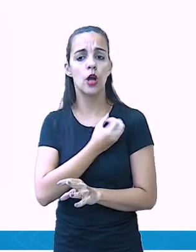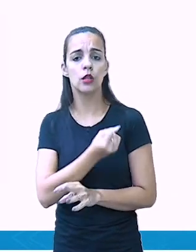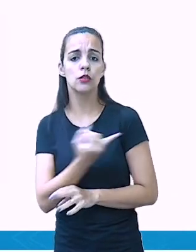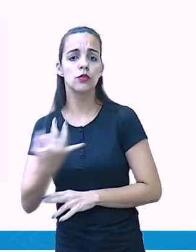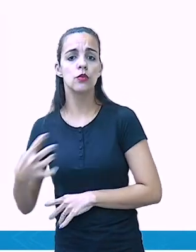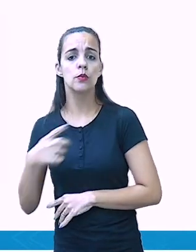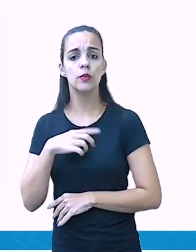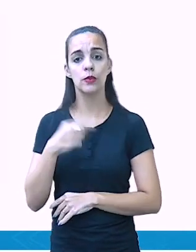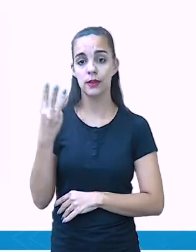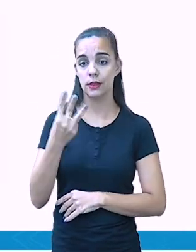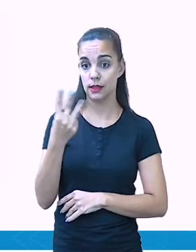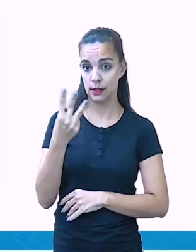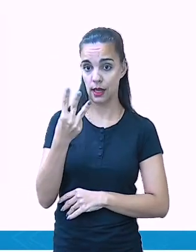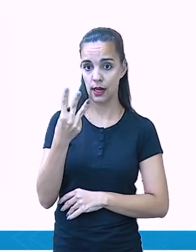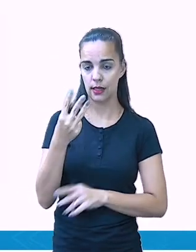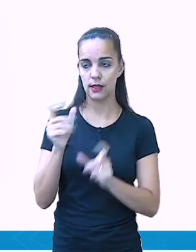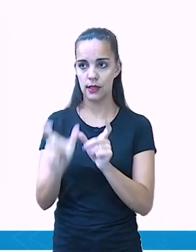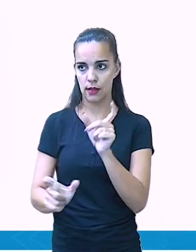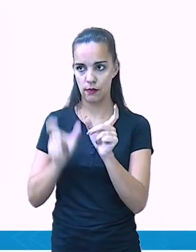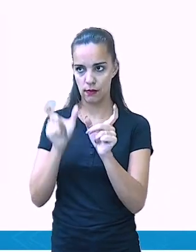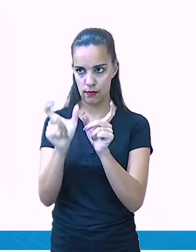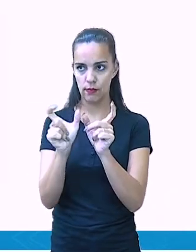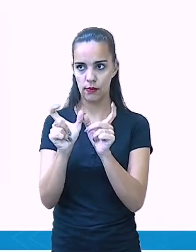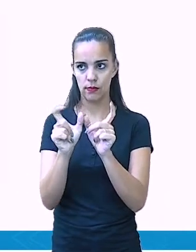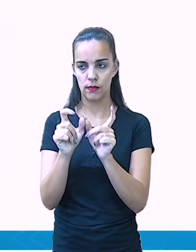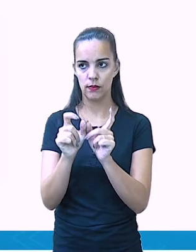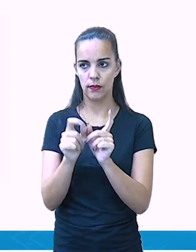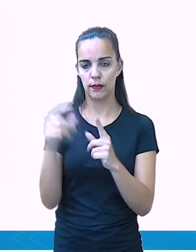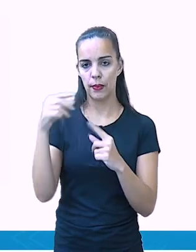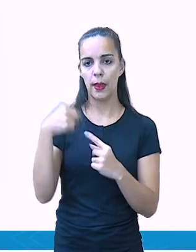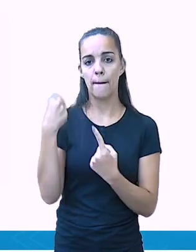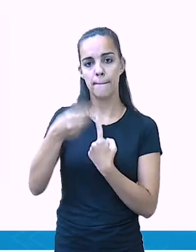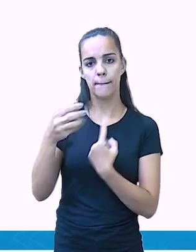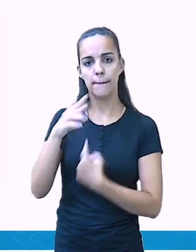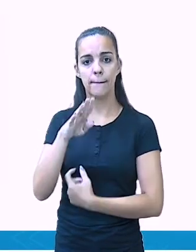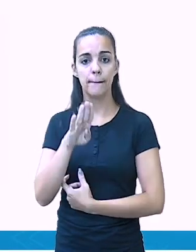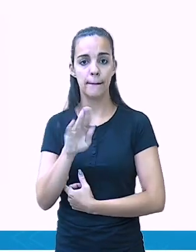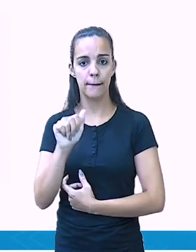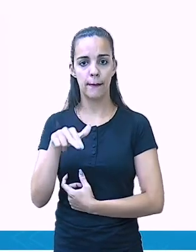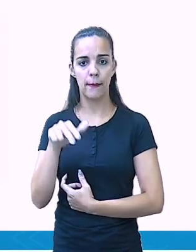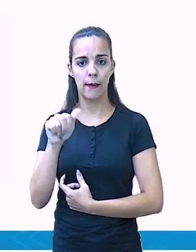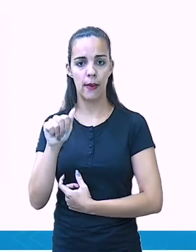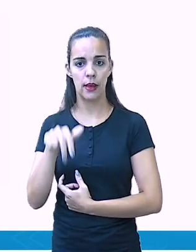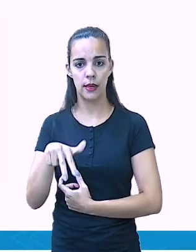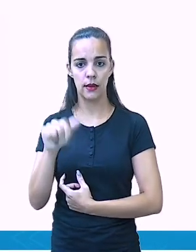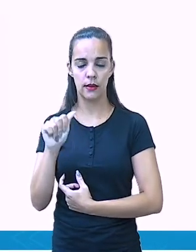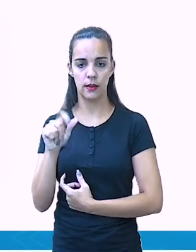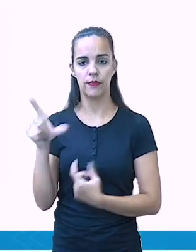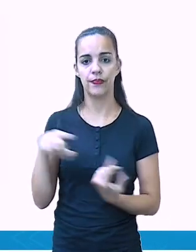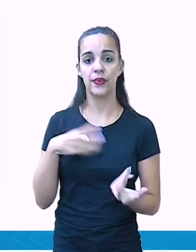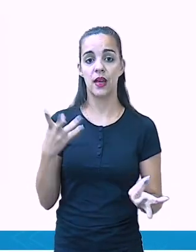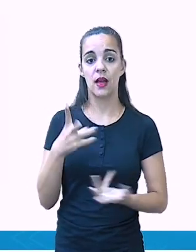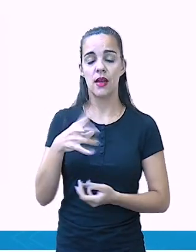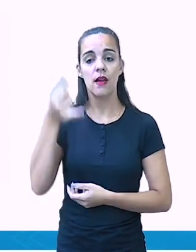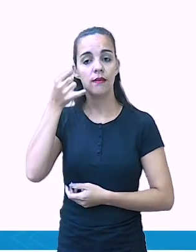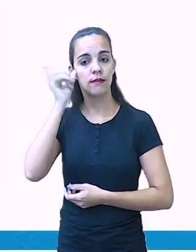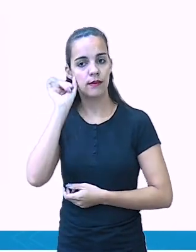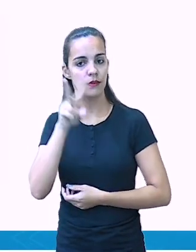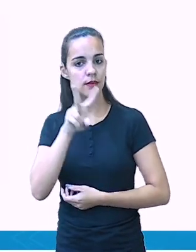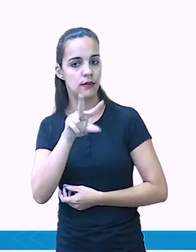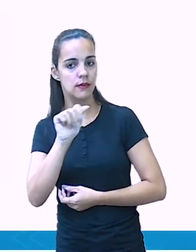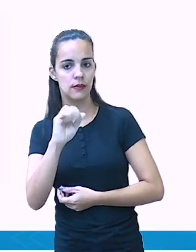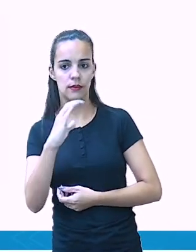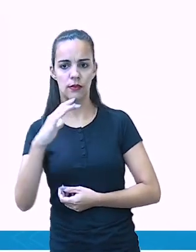de sílabas? Ela é uma trissílaba, olha lá, banana, 3 sílabas. A palavra vaca, ela só tem